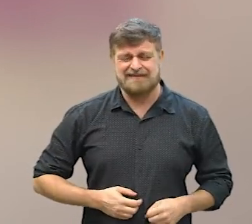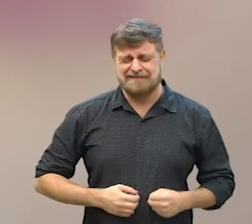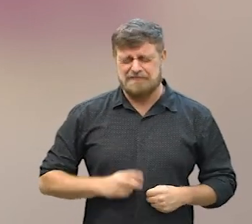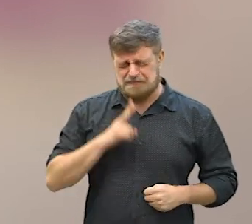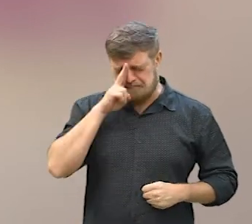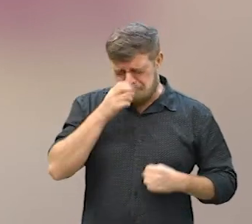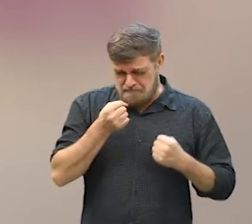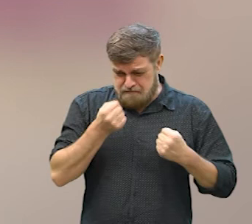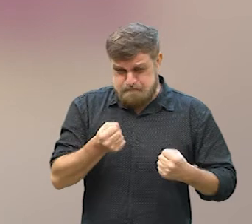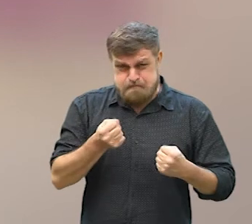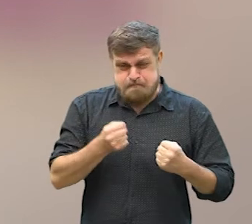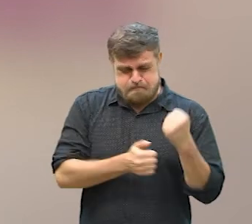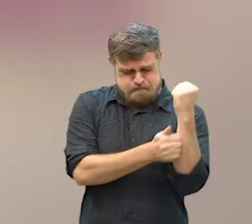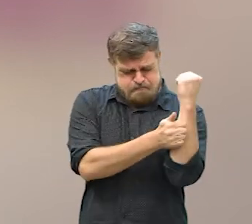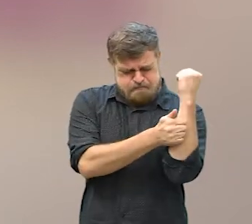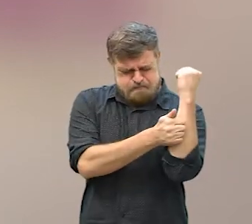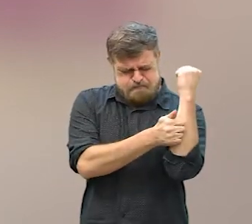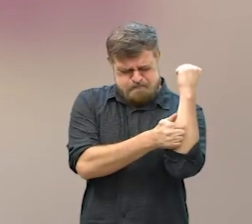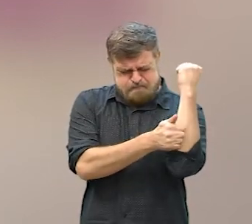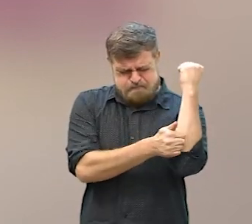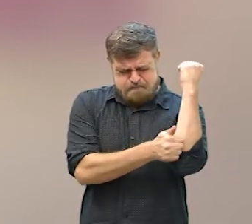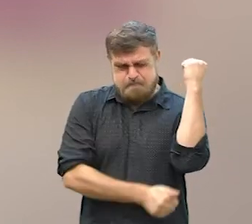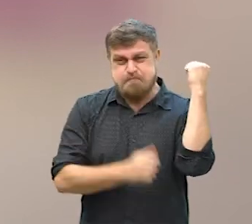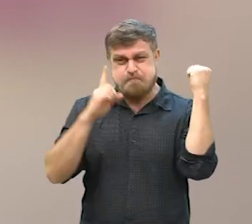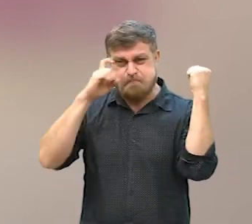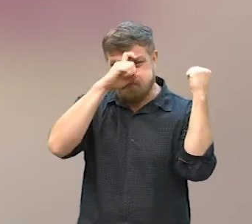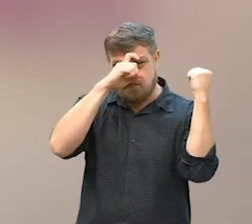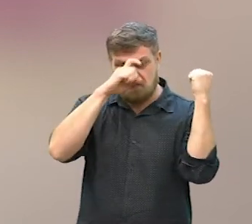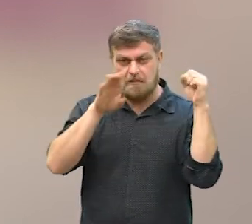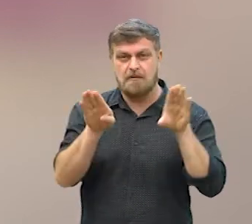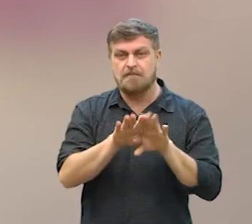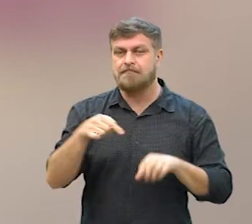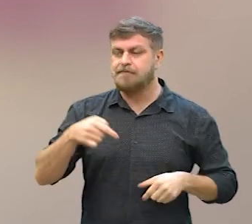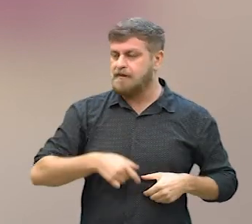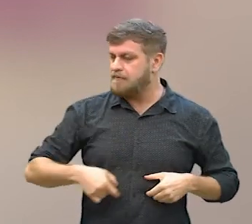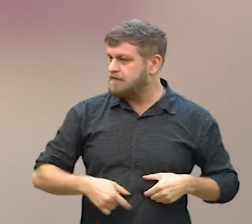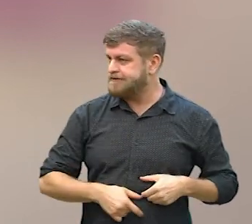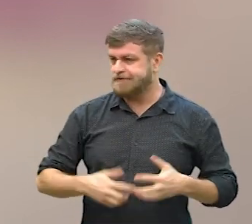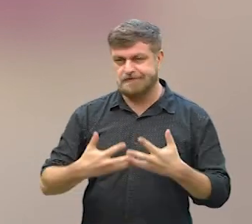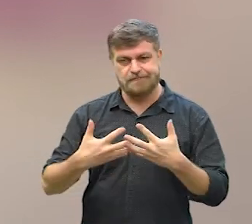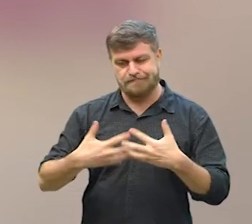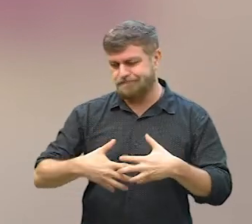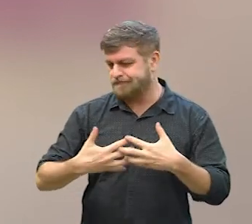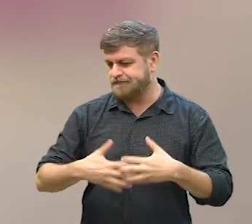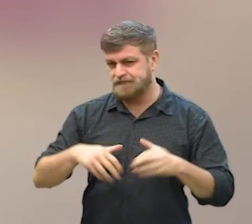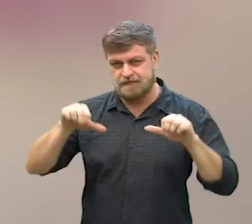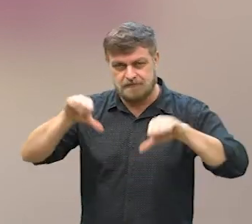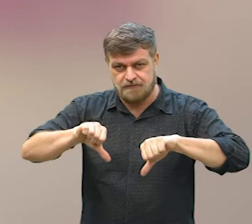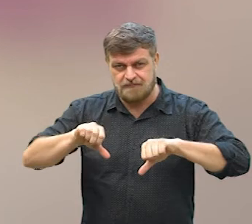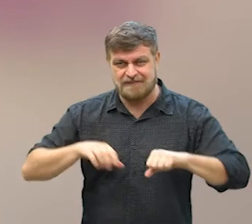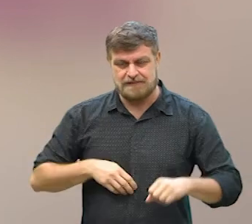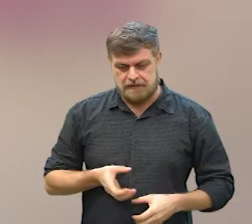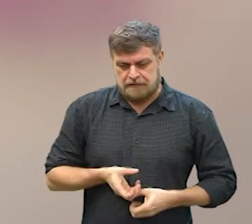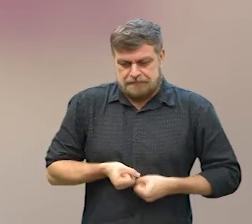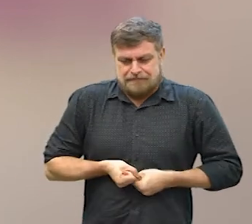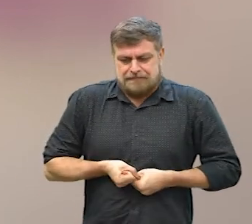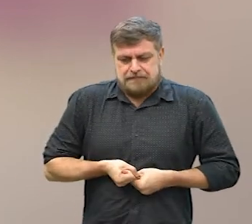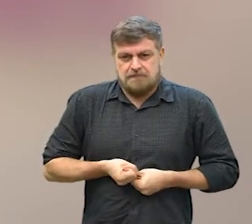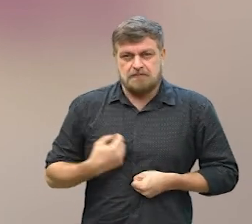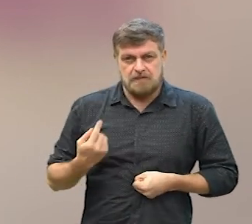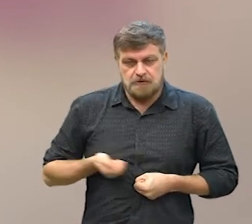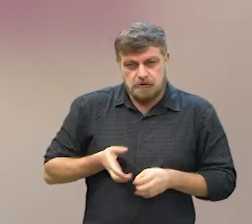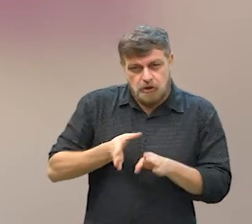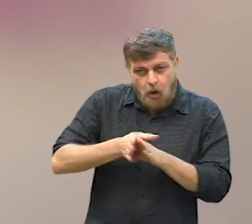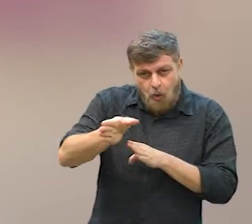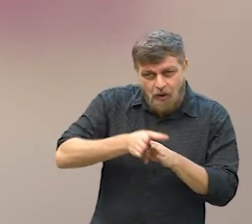a pessoa faz muito esforço, né, para ir ao banheiro, isso também é um intestino prejudicado, porque a pessoa tem o intestino preso. Então,